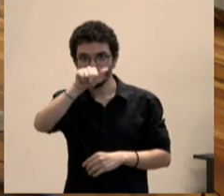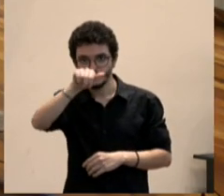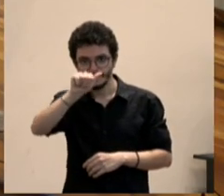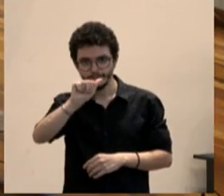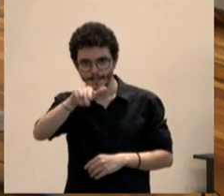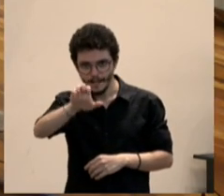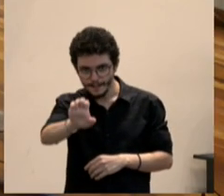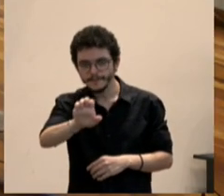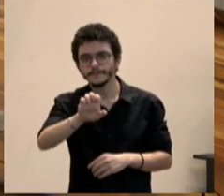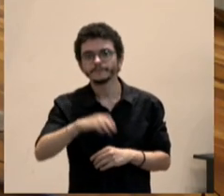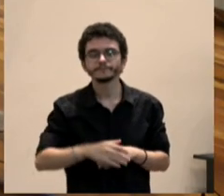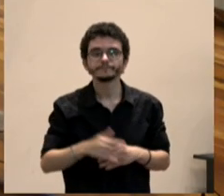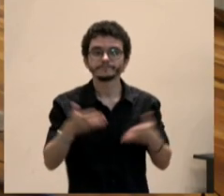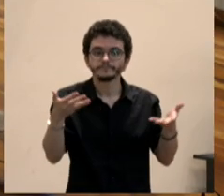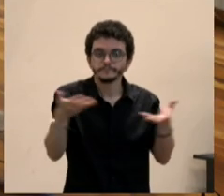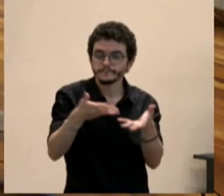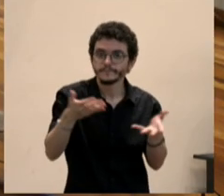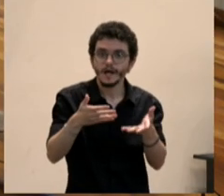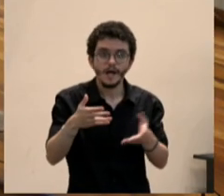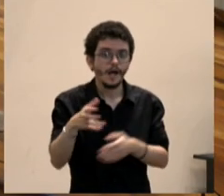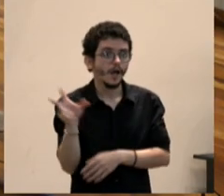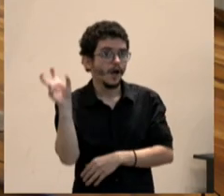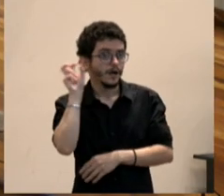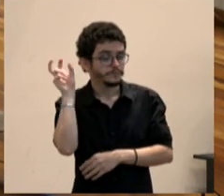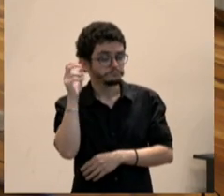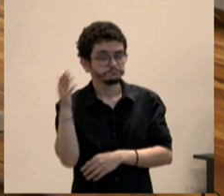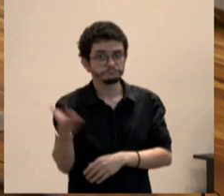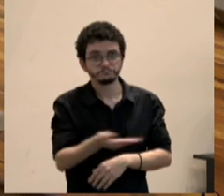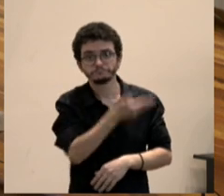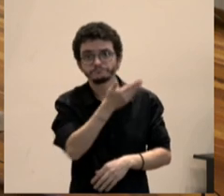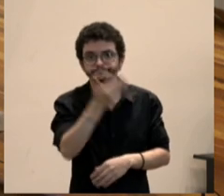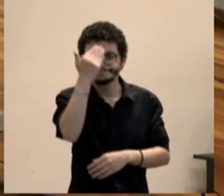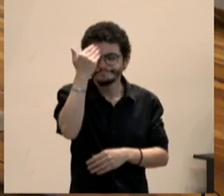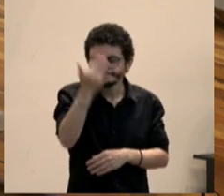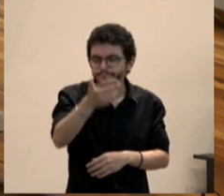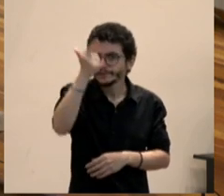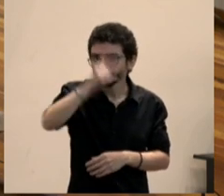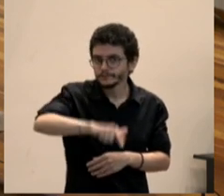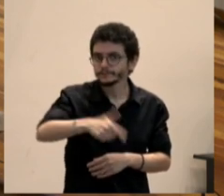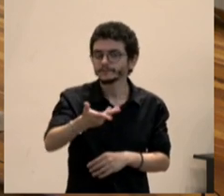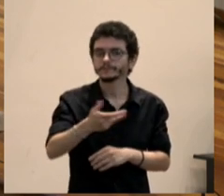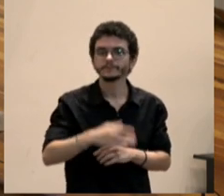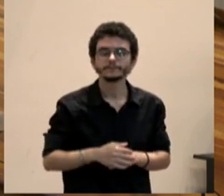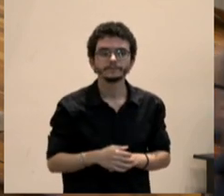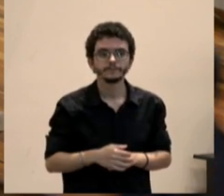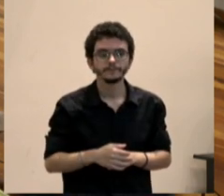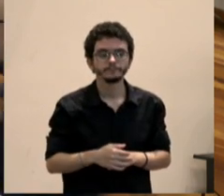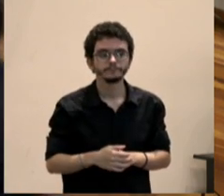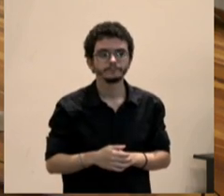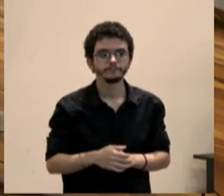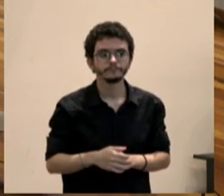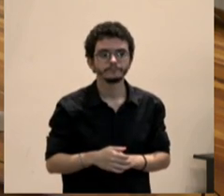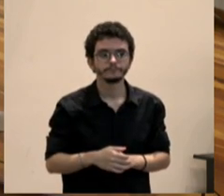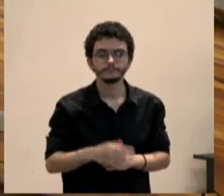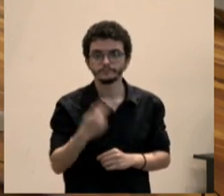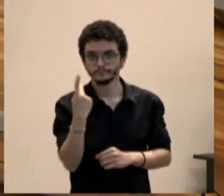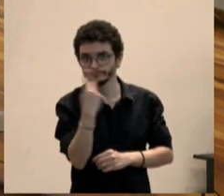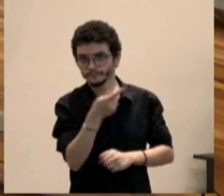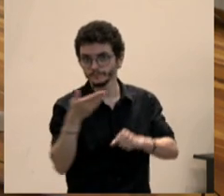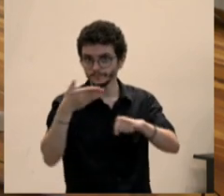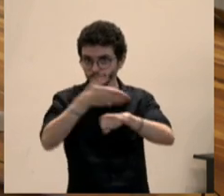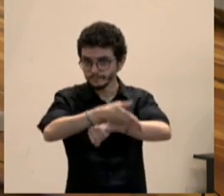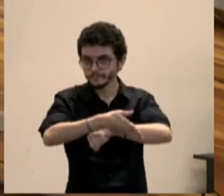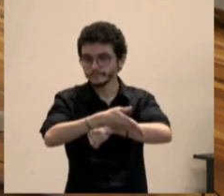vamos agora ouvi-la. Agradeço mais uma vez aqui a sua